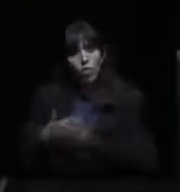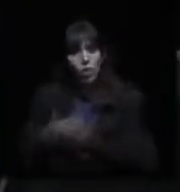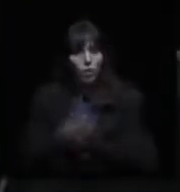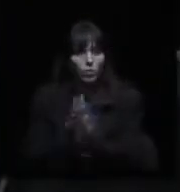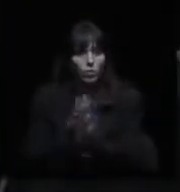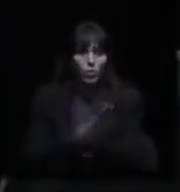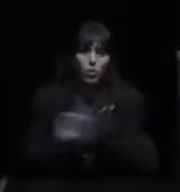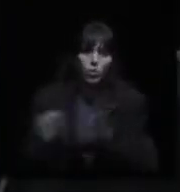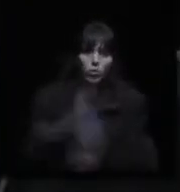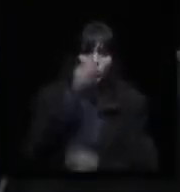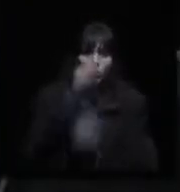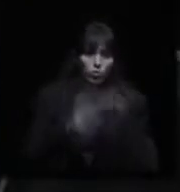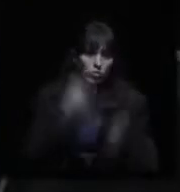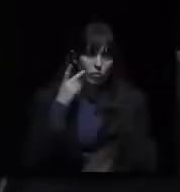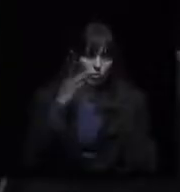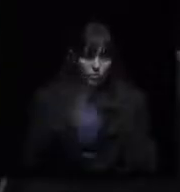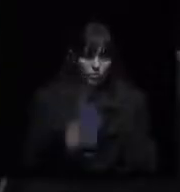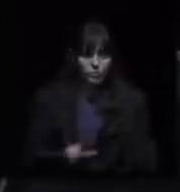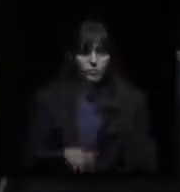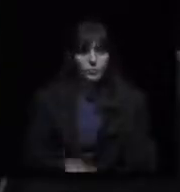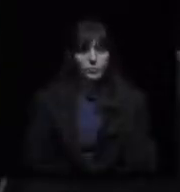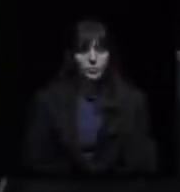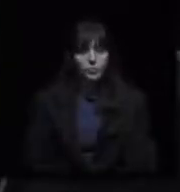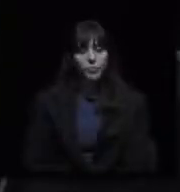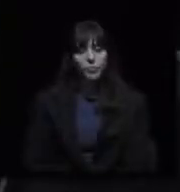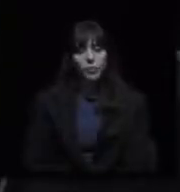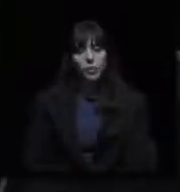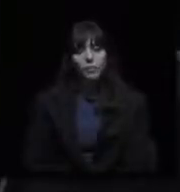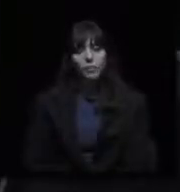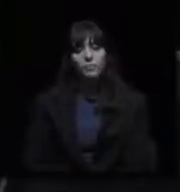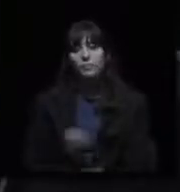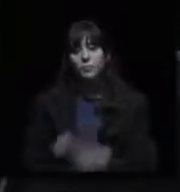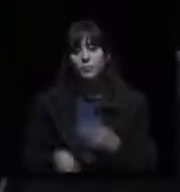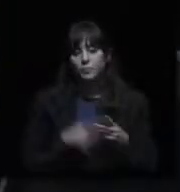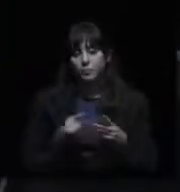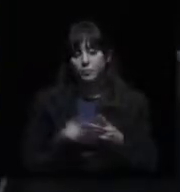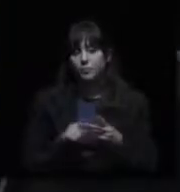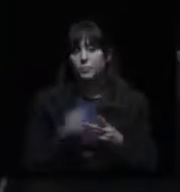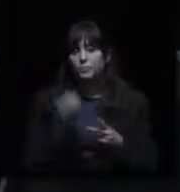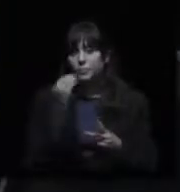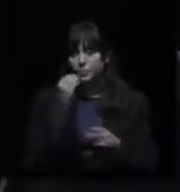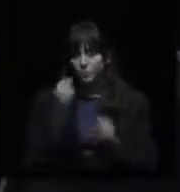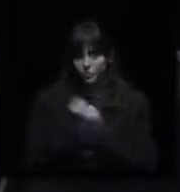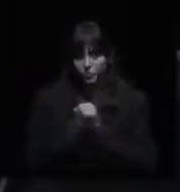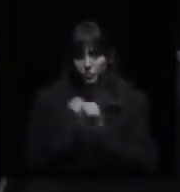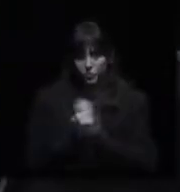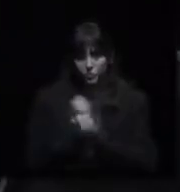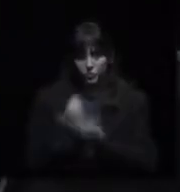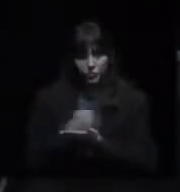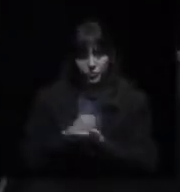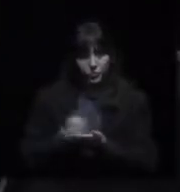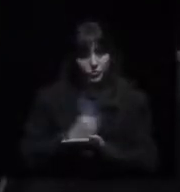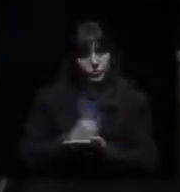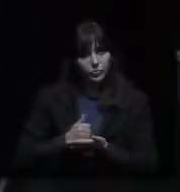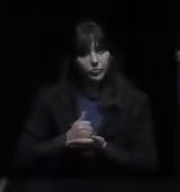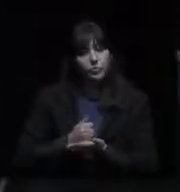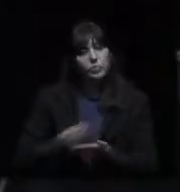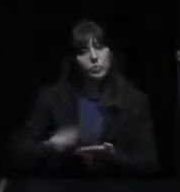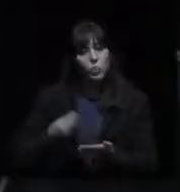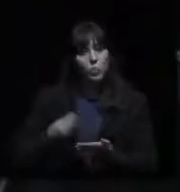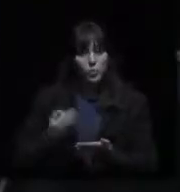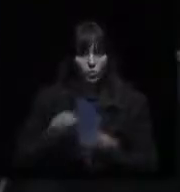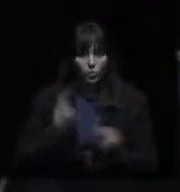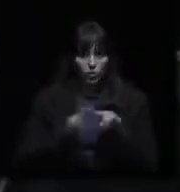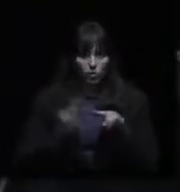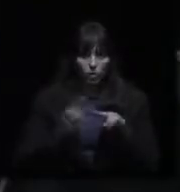todos os municípios. Depois, relativamente ao mapa de pessoal, é com preocupação que vemos diminuir os